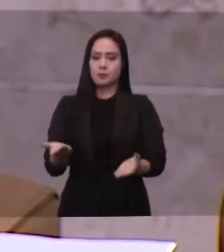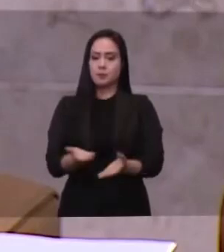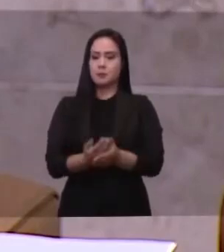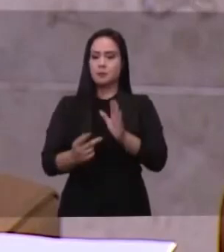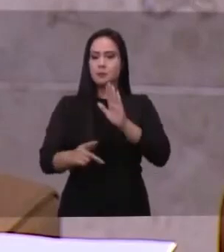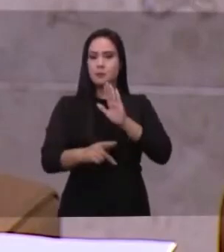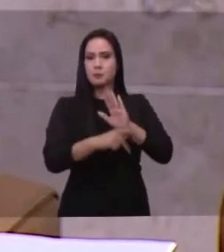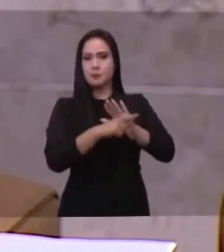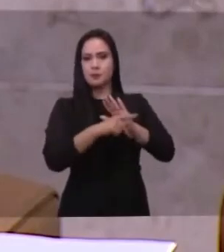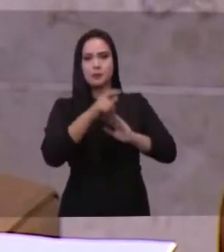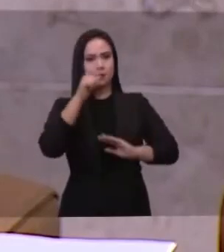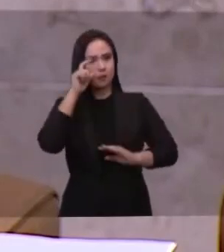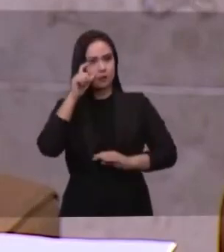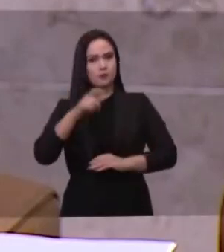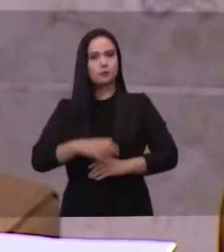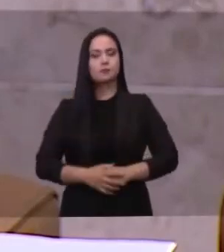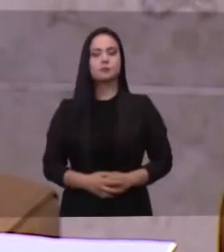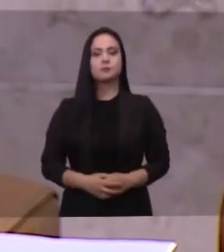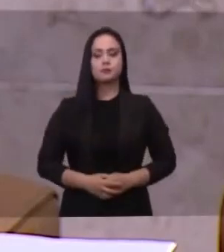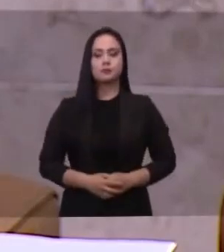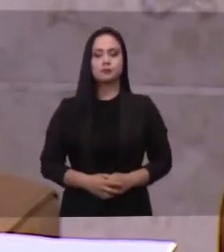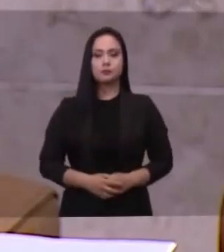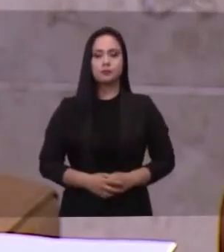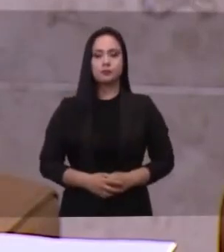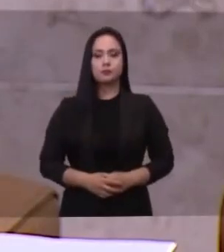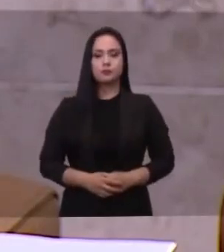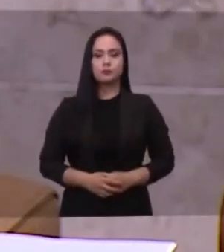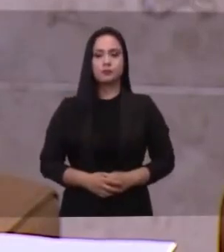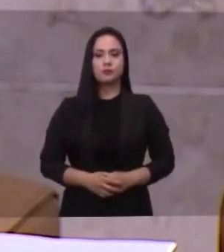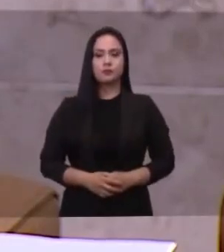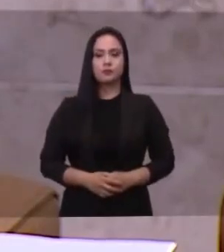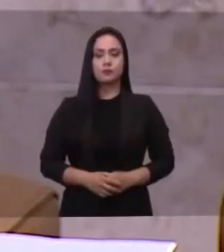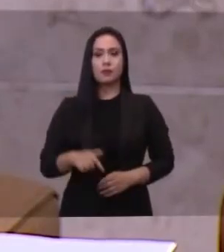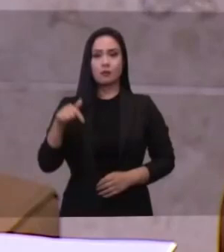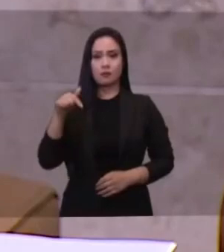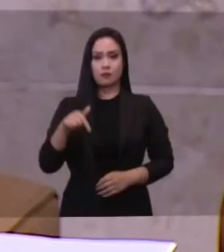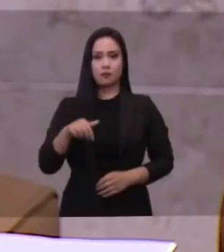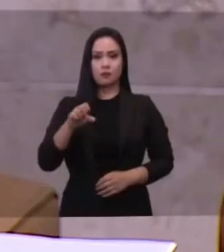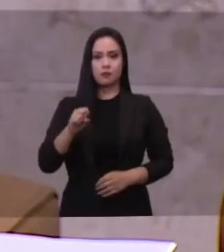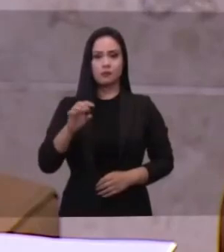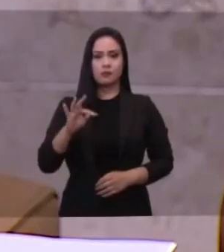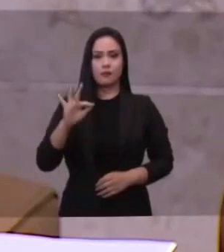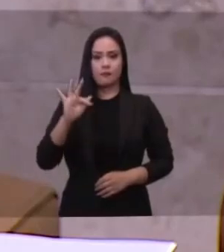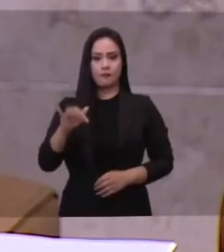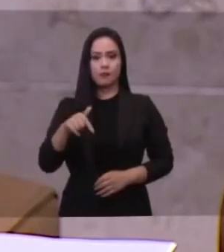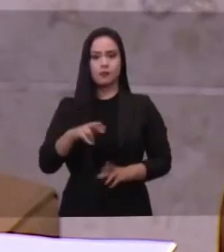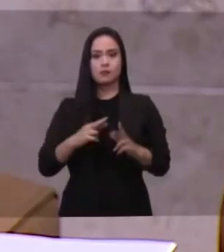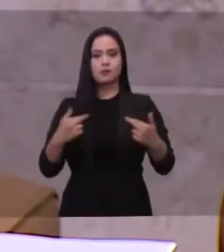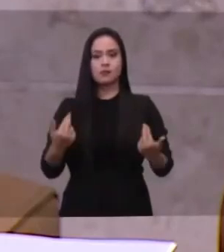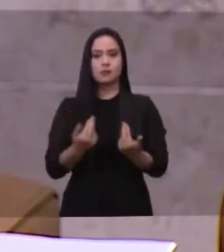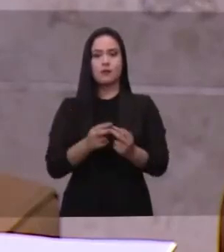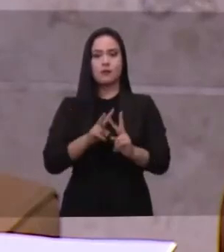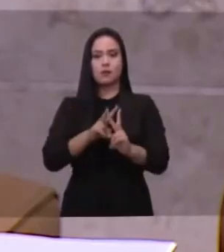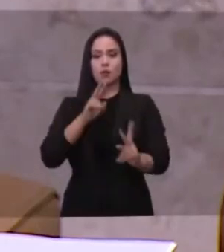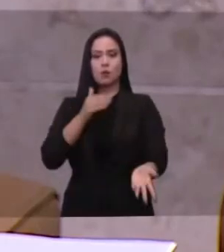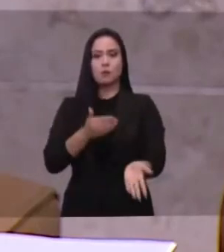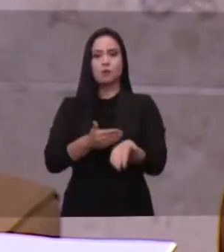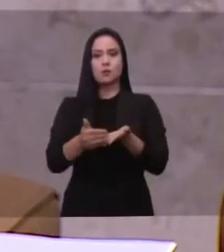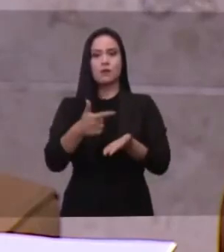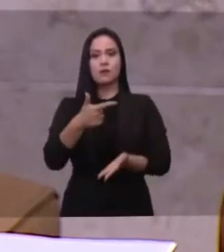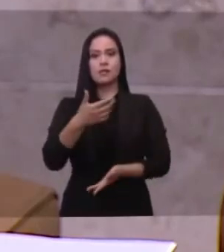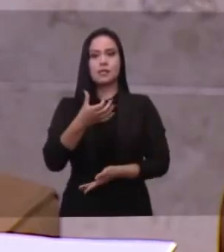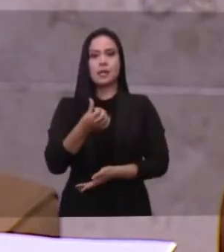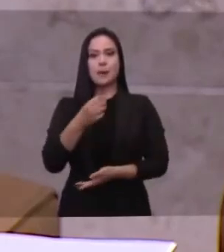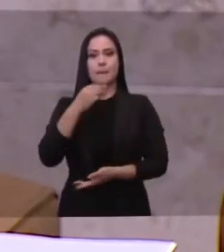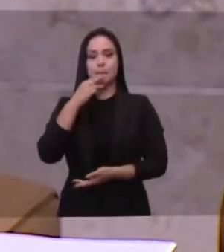seus próprios interesses. Conquanto esta egrégia Suprema Corte, em sessão virtual iniciada em 26 de março